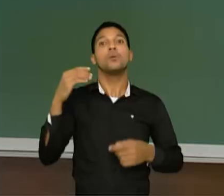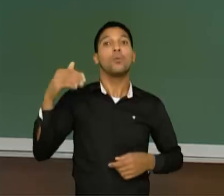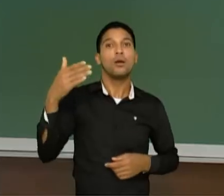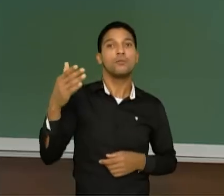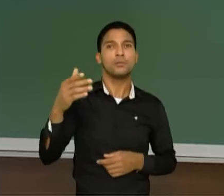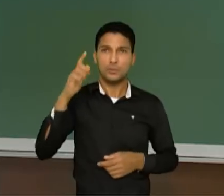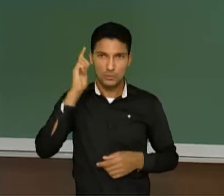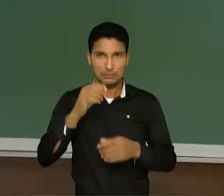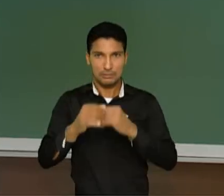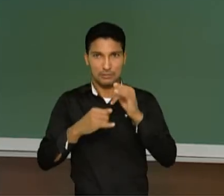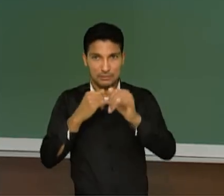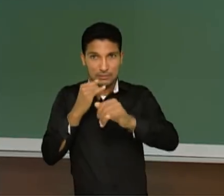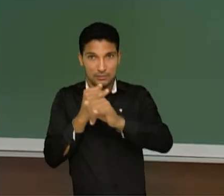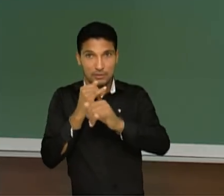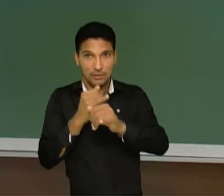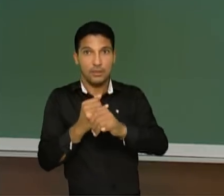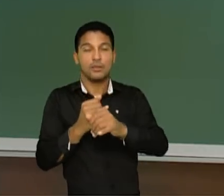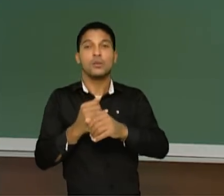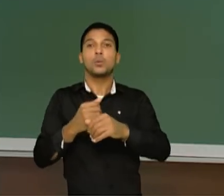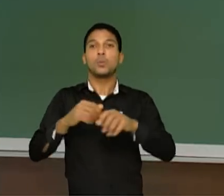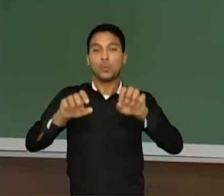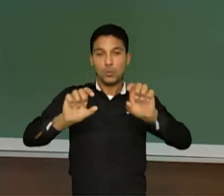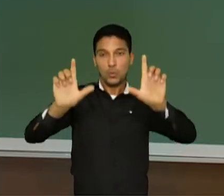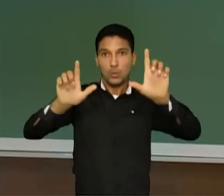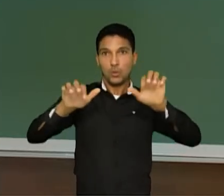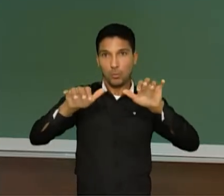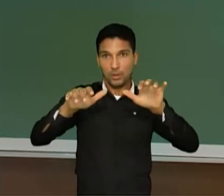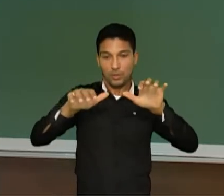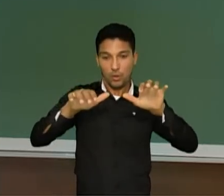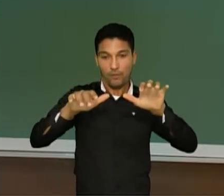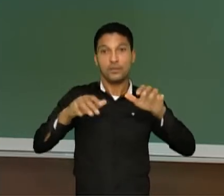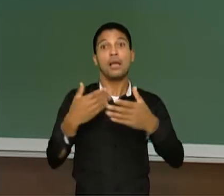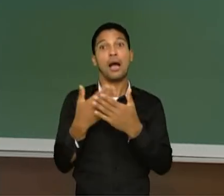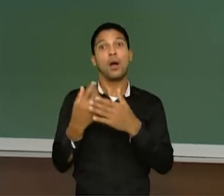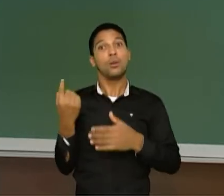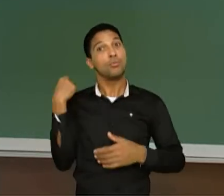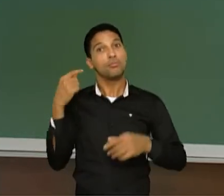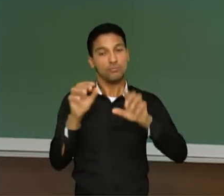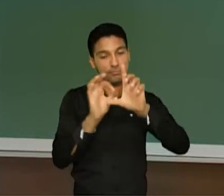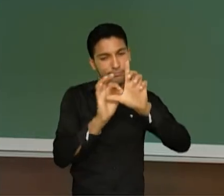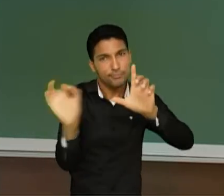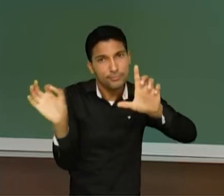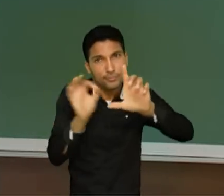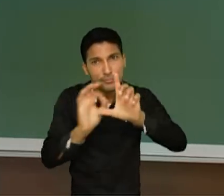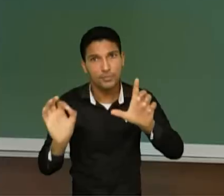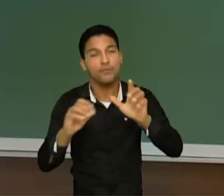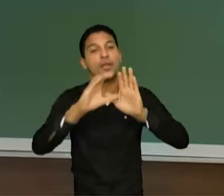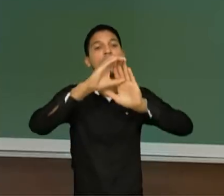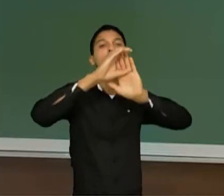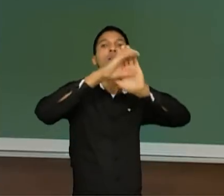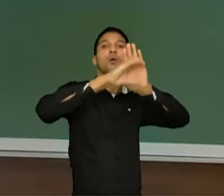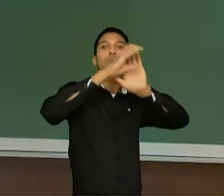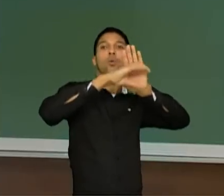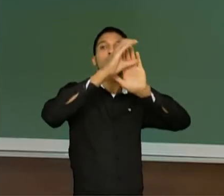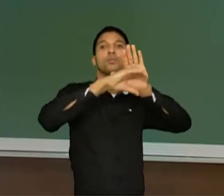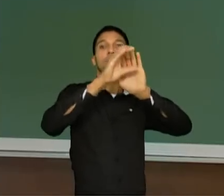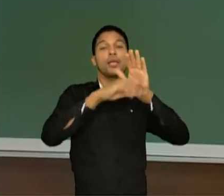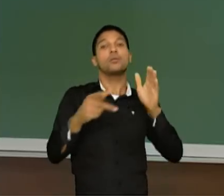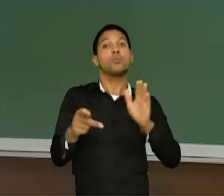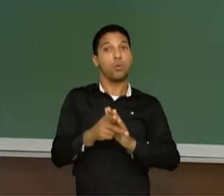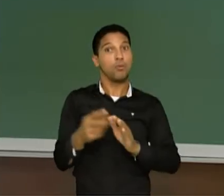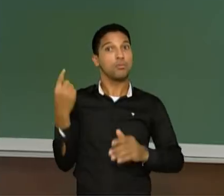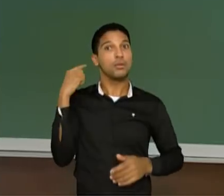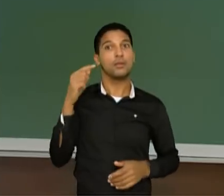Então, procurem lá para poder aprender, né, e recapitular esses conceitos, né? Além então da derivação prefixal, sufixal que